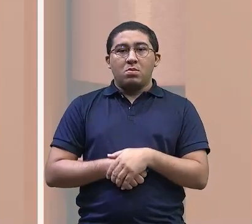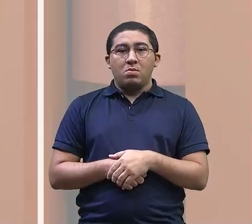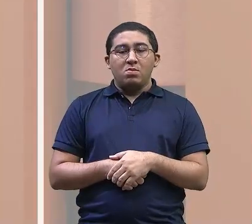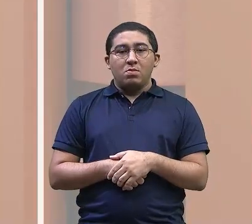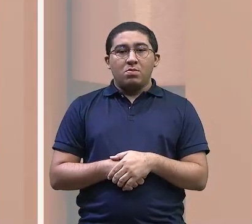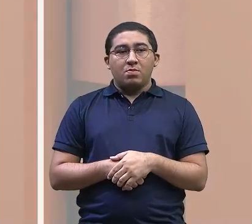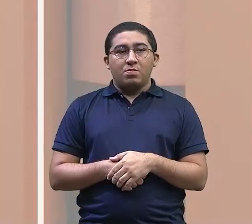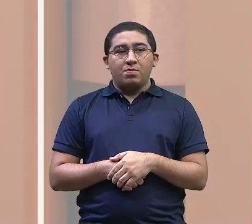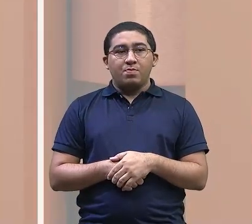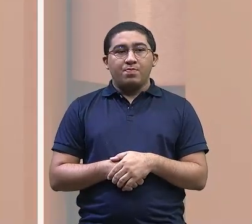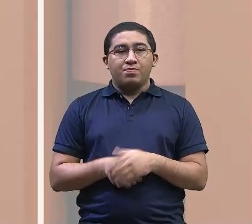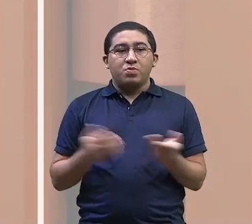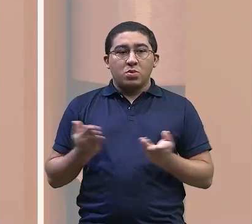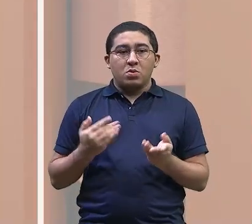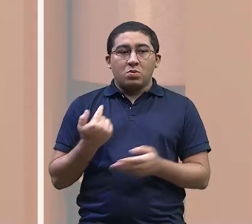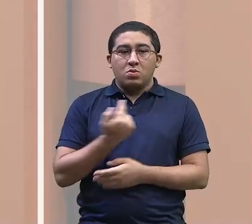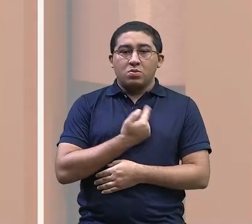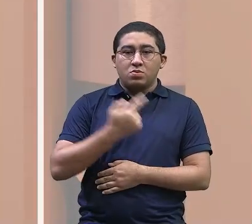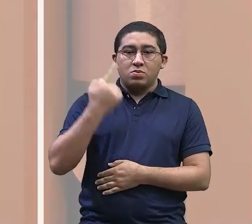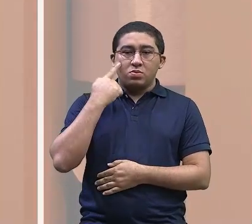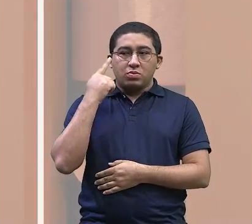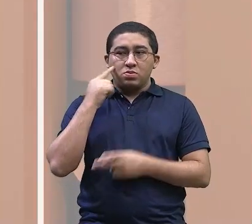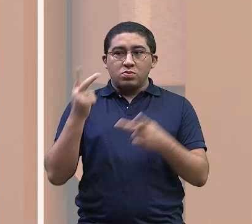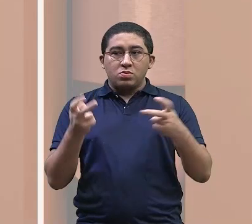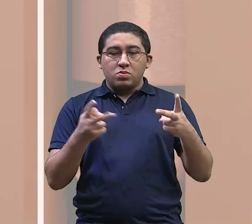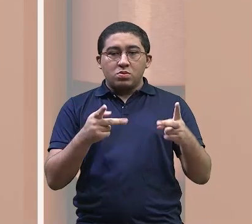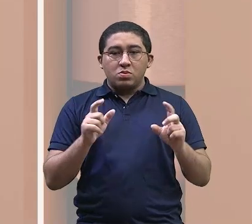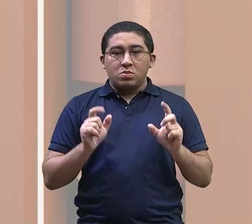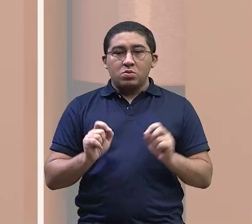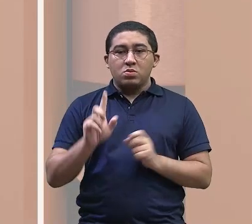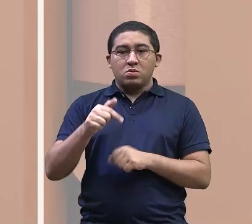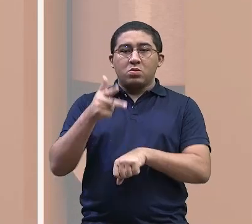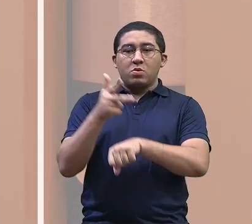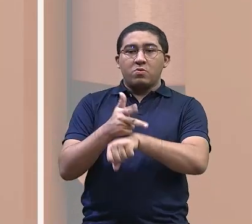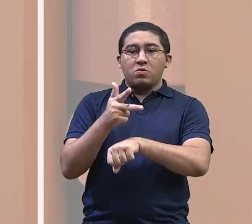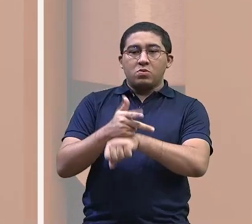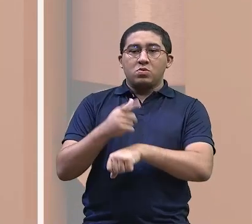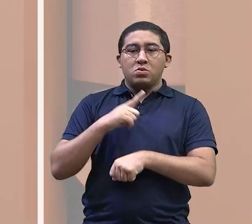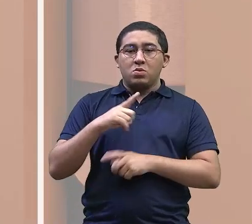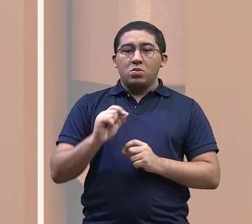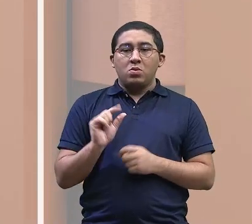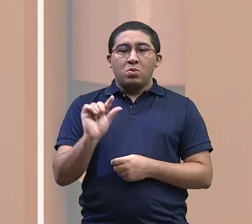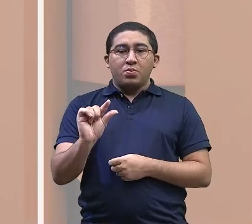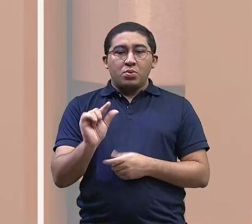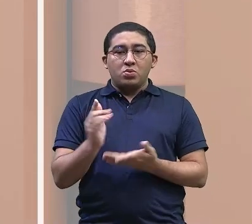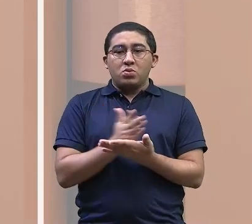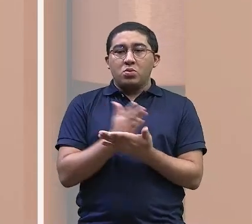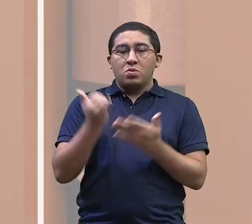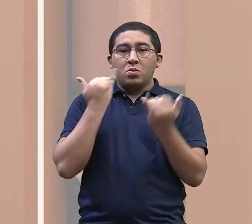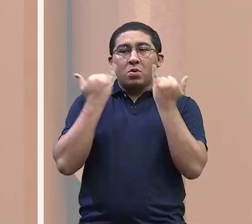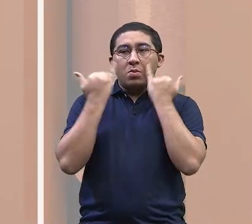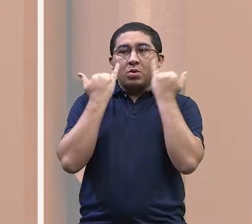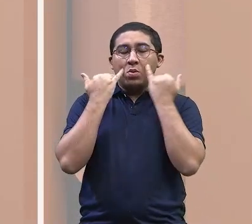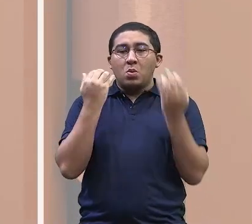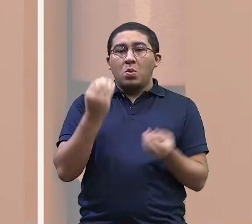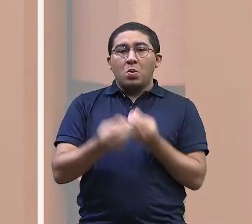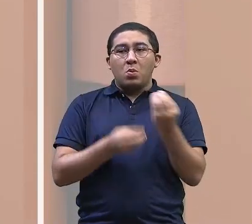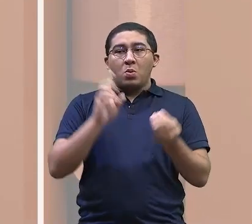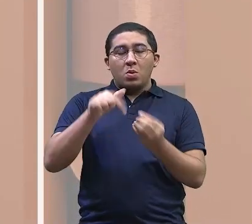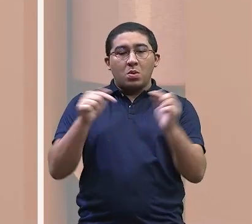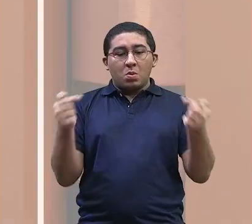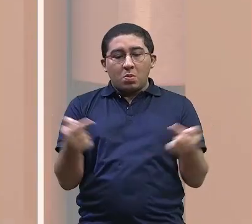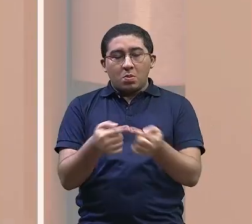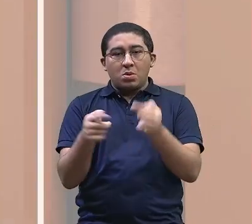aí a gente vai observar nesse vídeo, né, nós temos um pouco de algumas dessas informações de como é que se dá